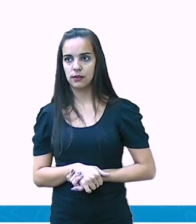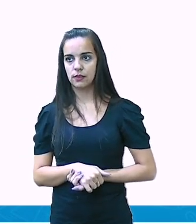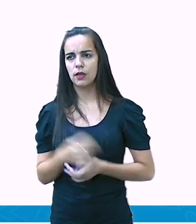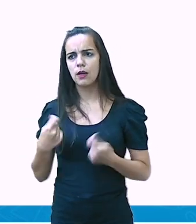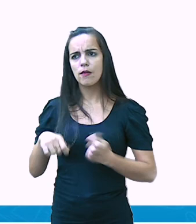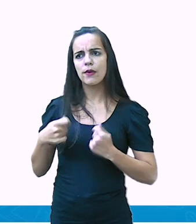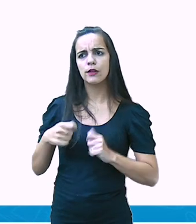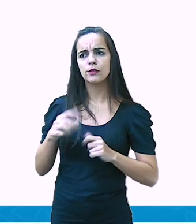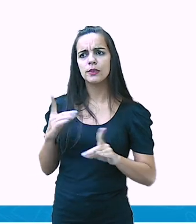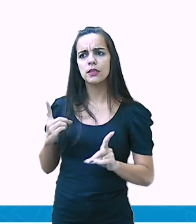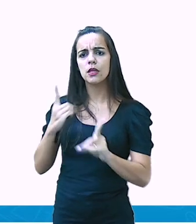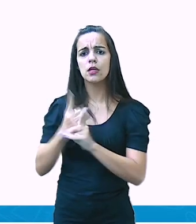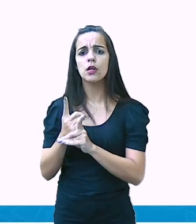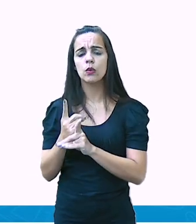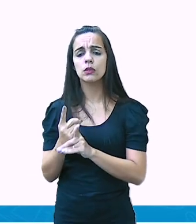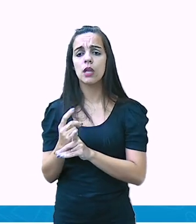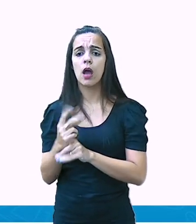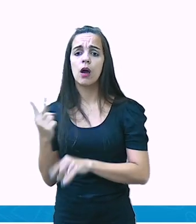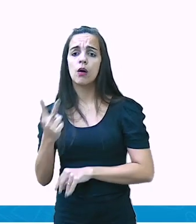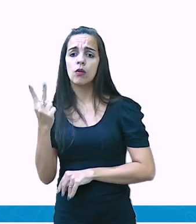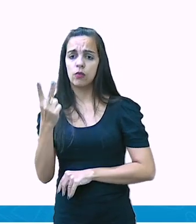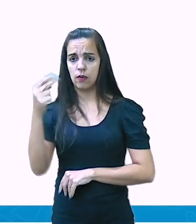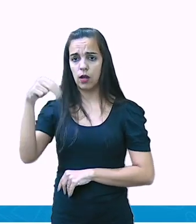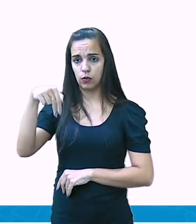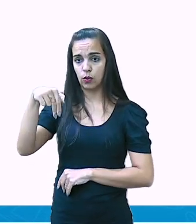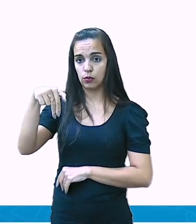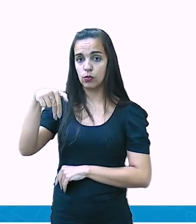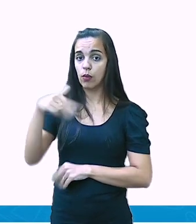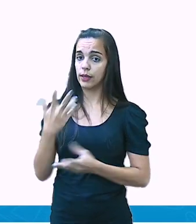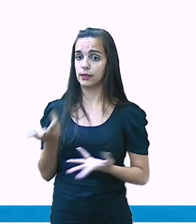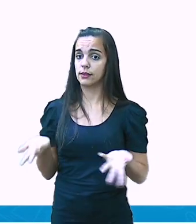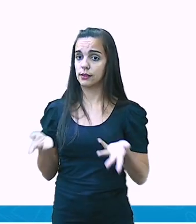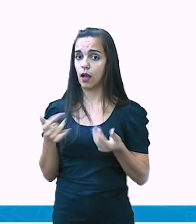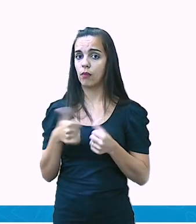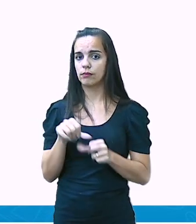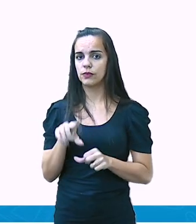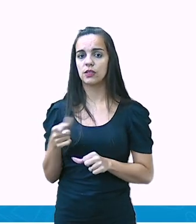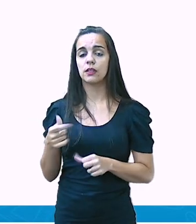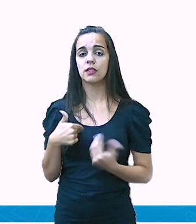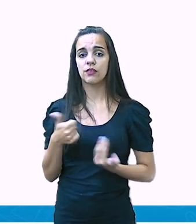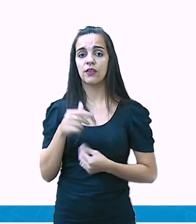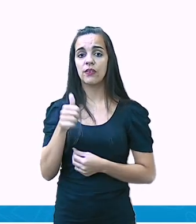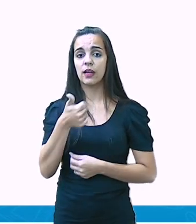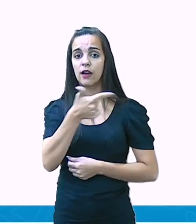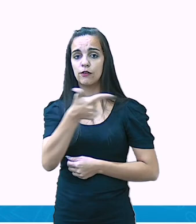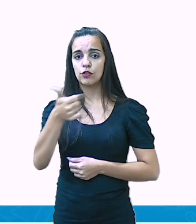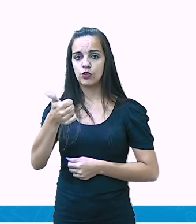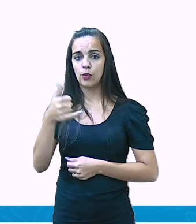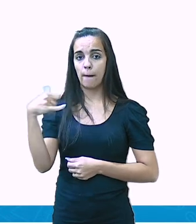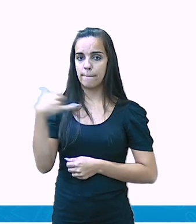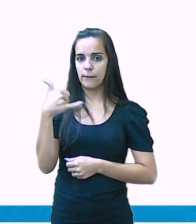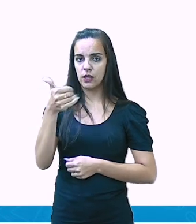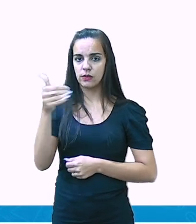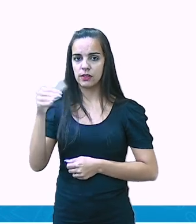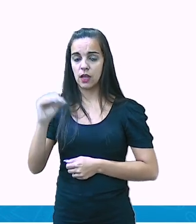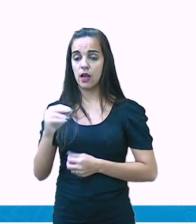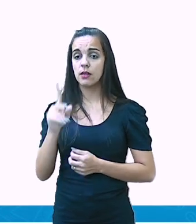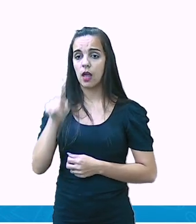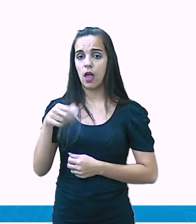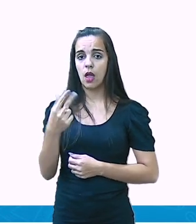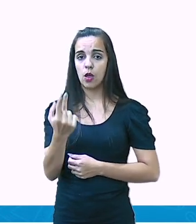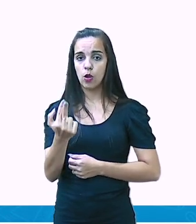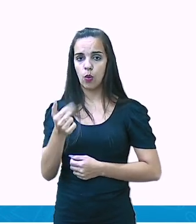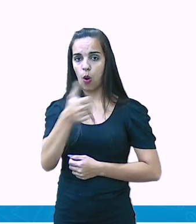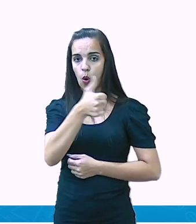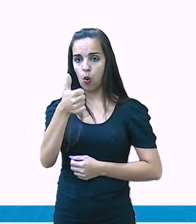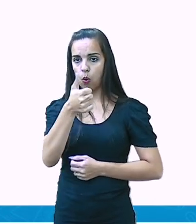precisando encontrar. Qual aí o valor? 21 menos 10, 11. 11 é o